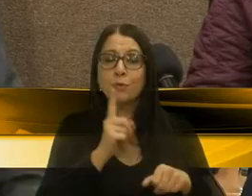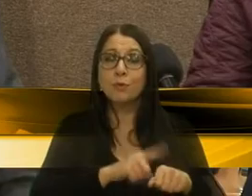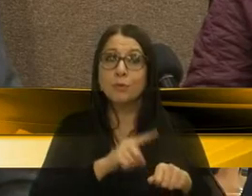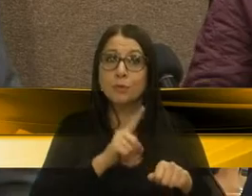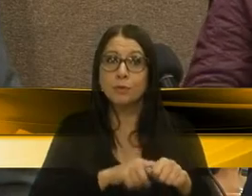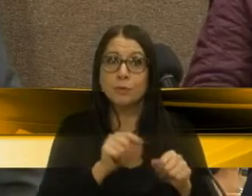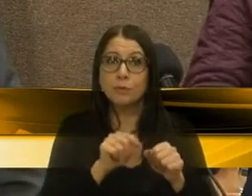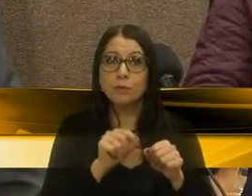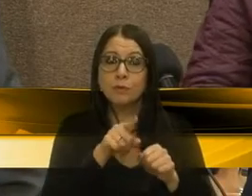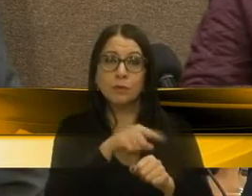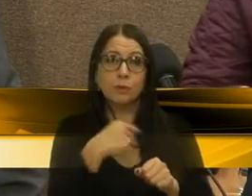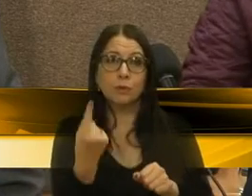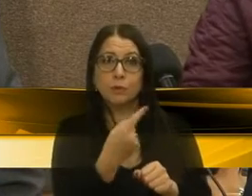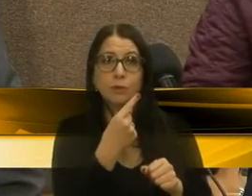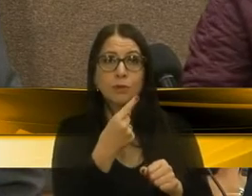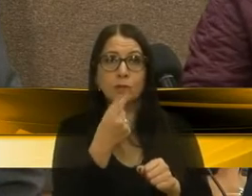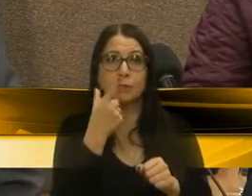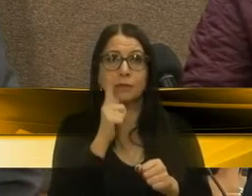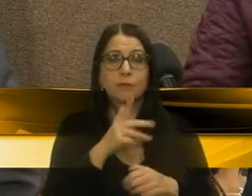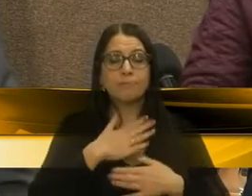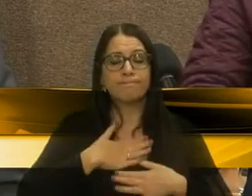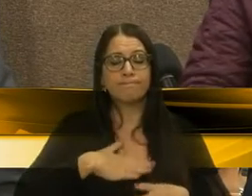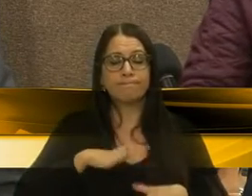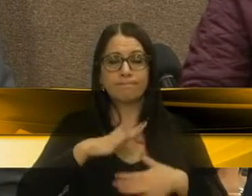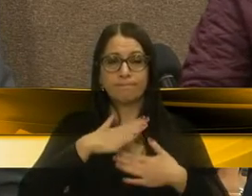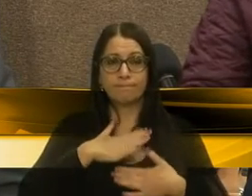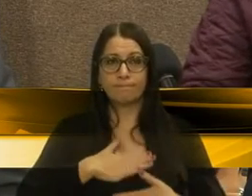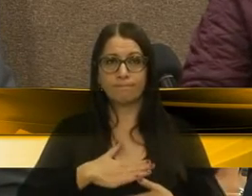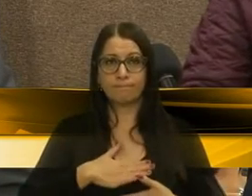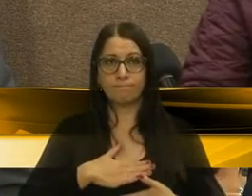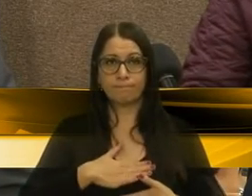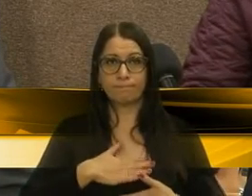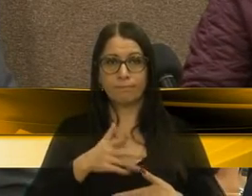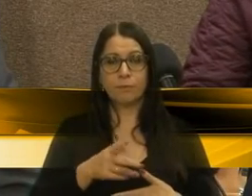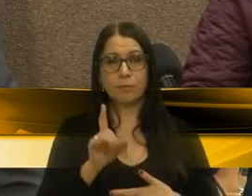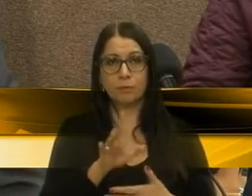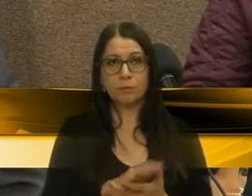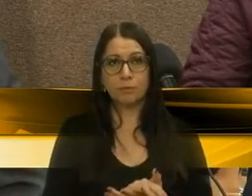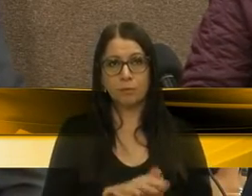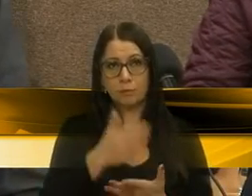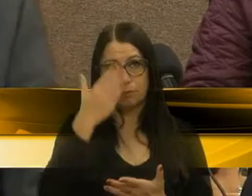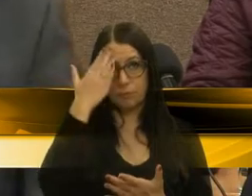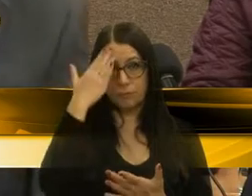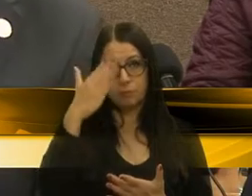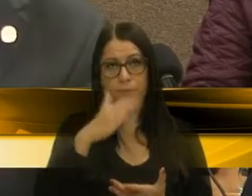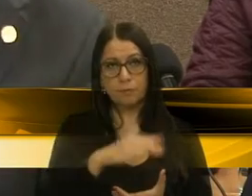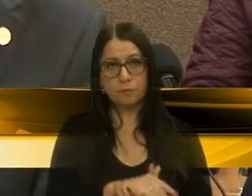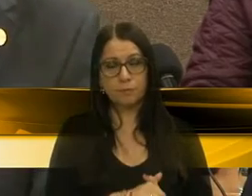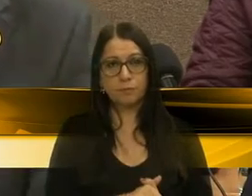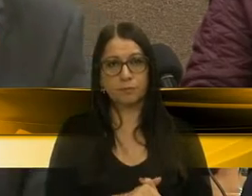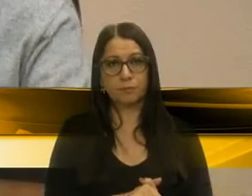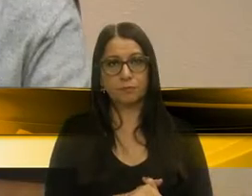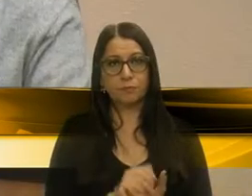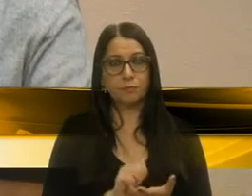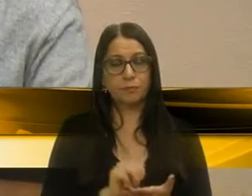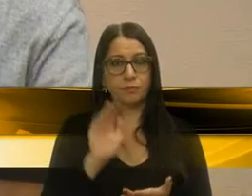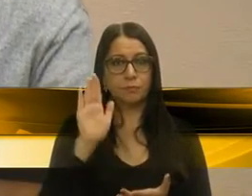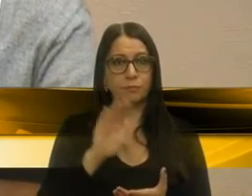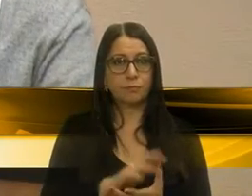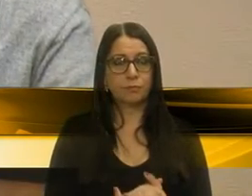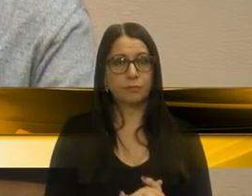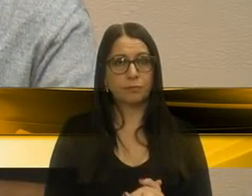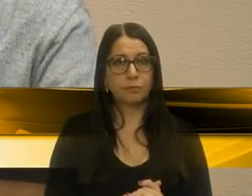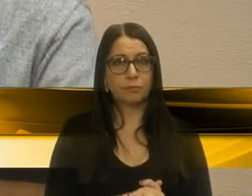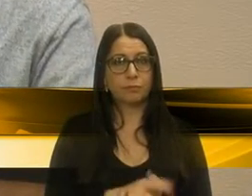é que faz com que nós venhamos nos consolar e ter essa reparação. Era isso. Muito obrigado. Peço a palavra.